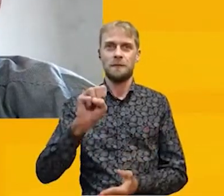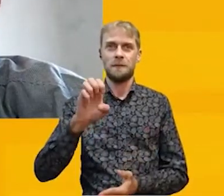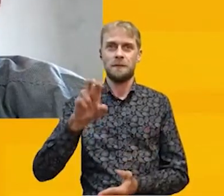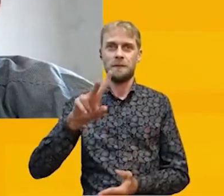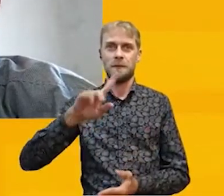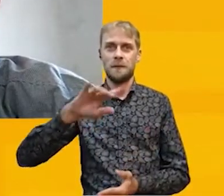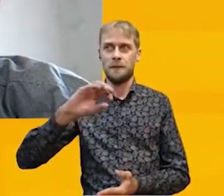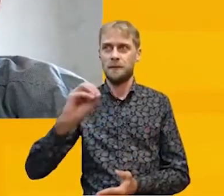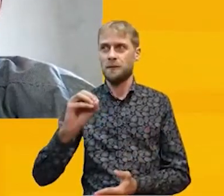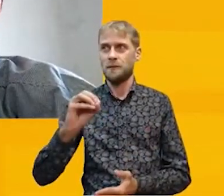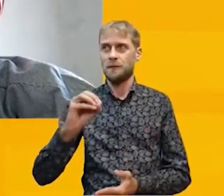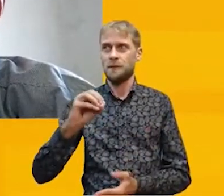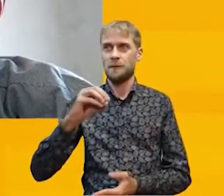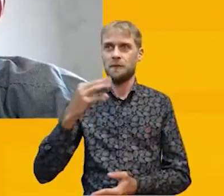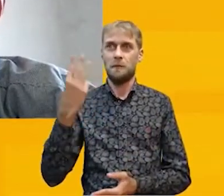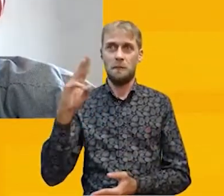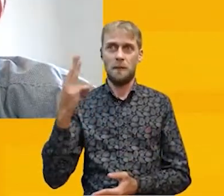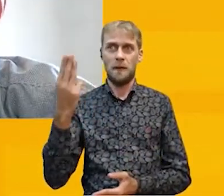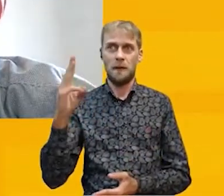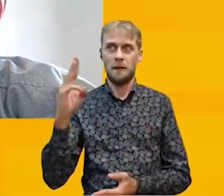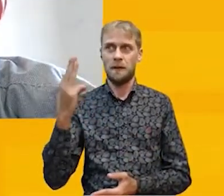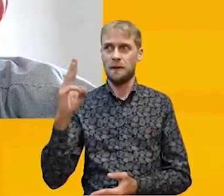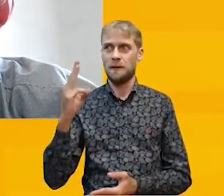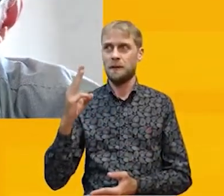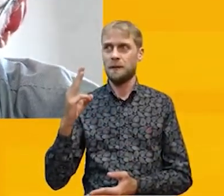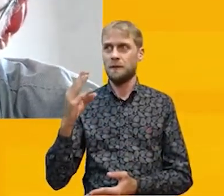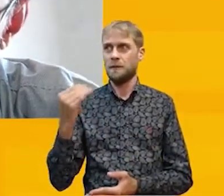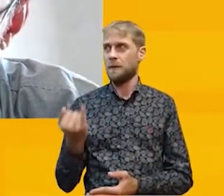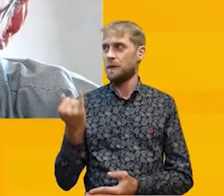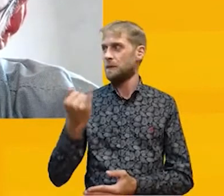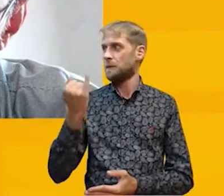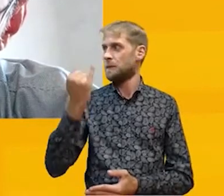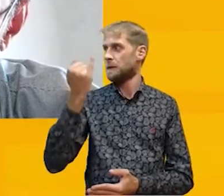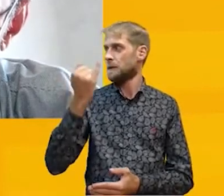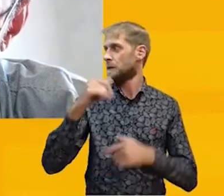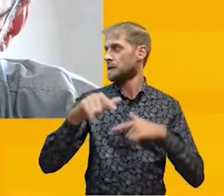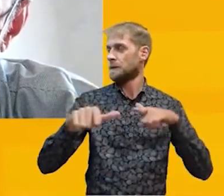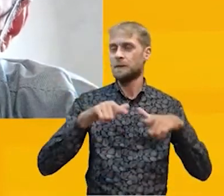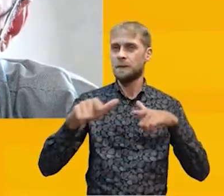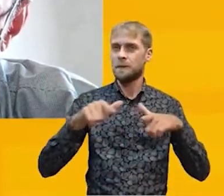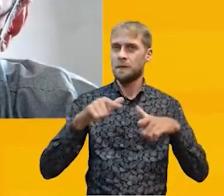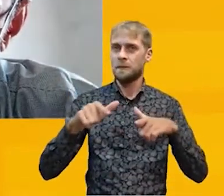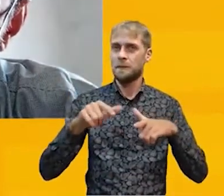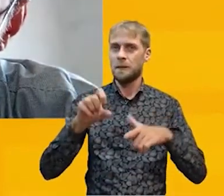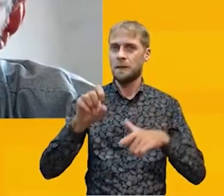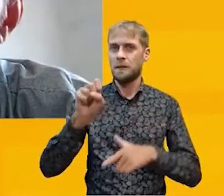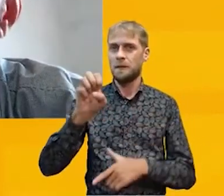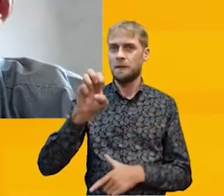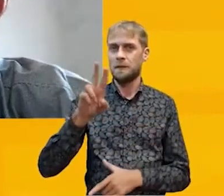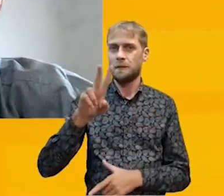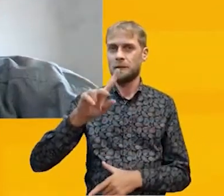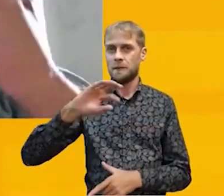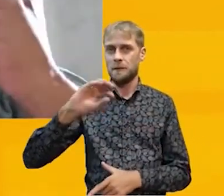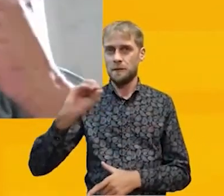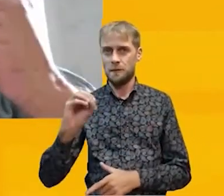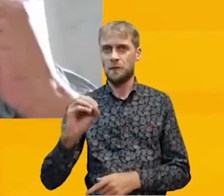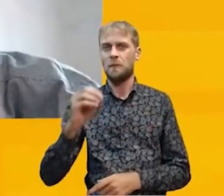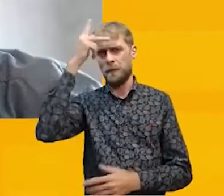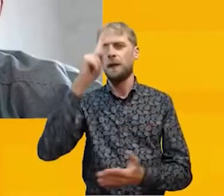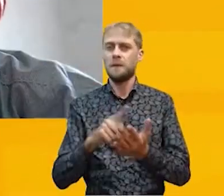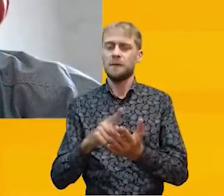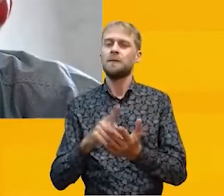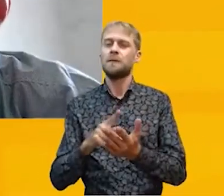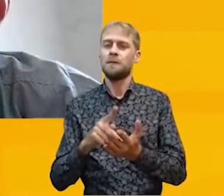Delmiro, outro grande parceiro. Foi fundamental a ação do Sérgio Delmiro para a consolidação desse termo